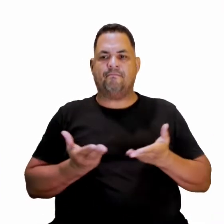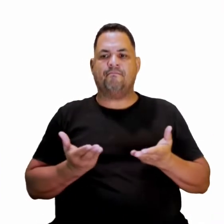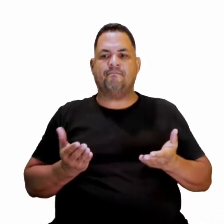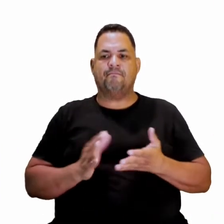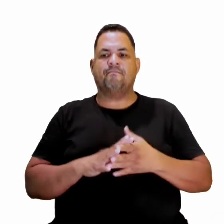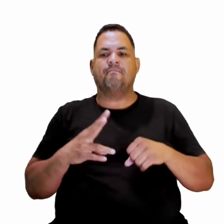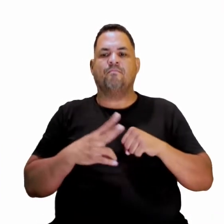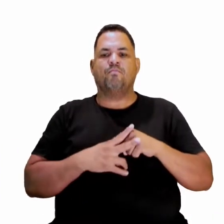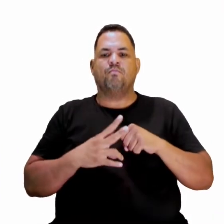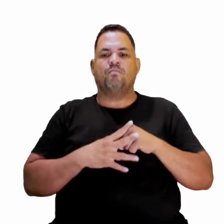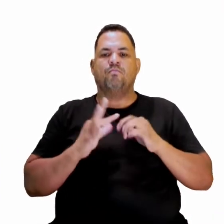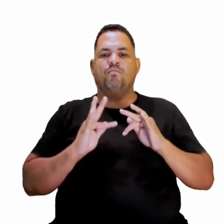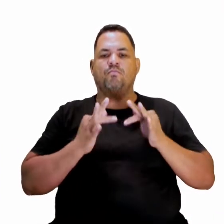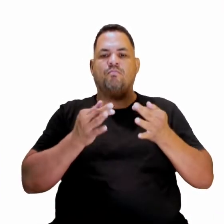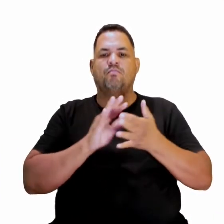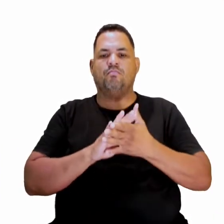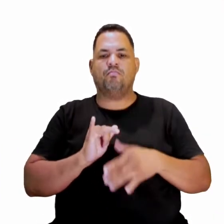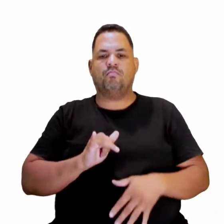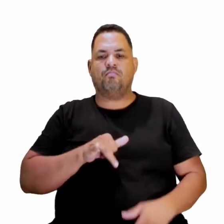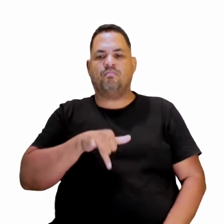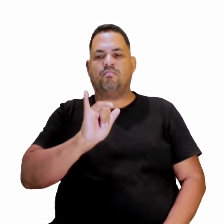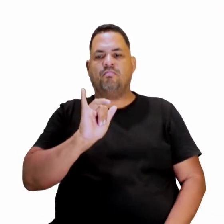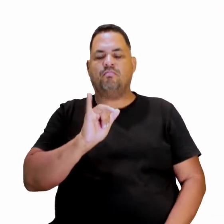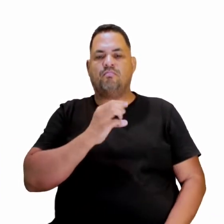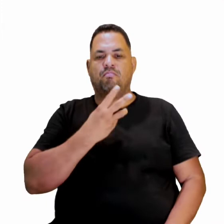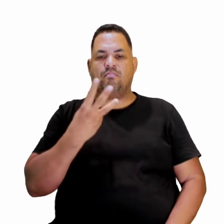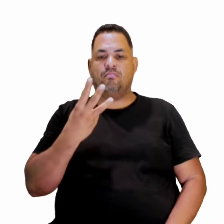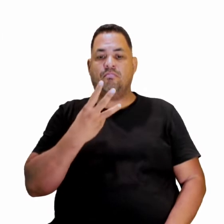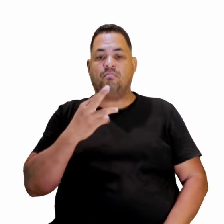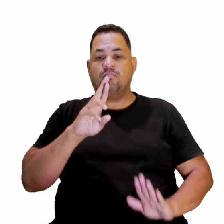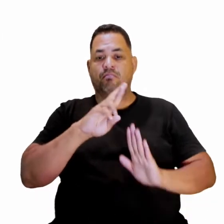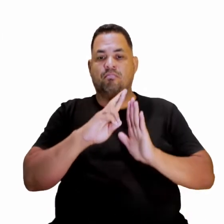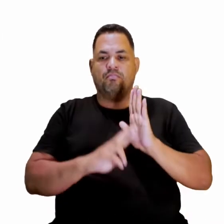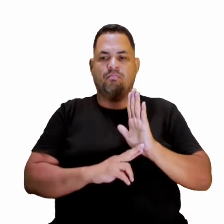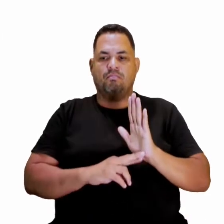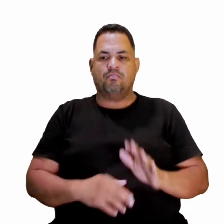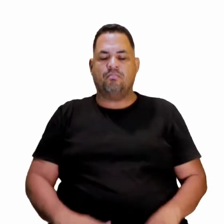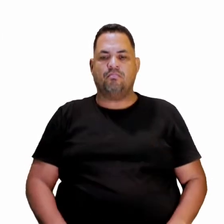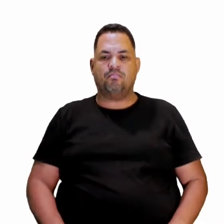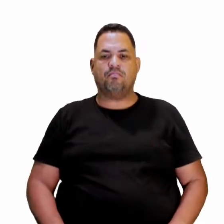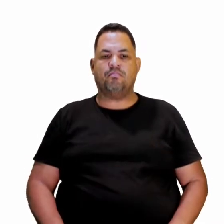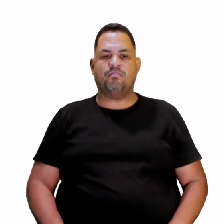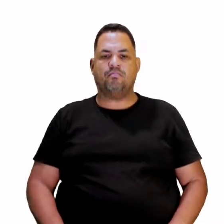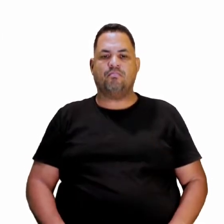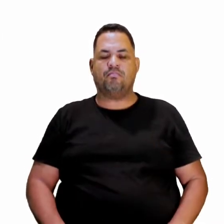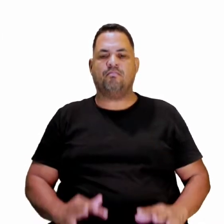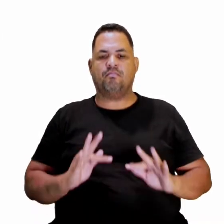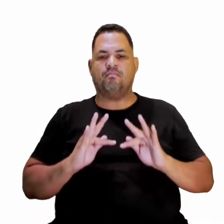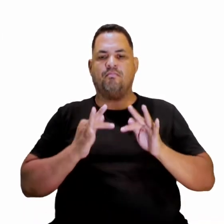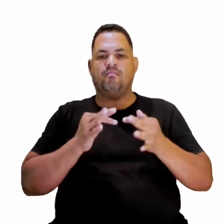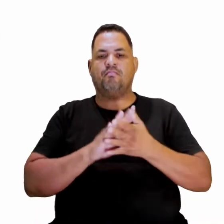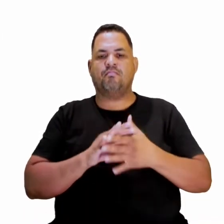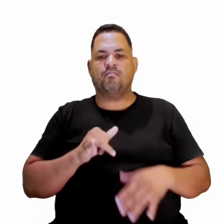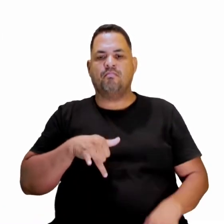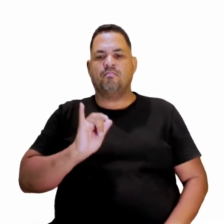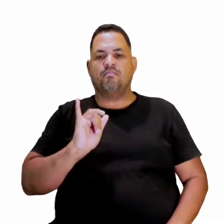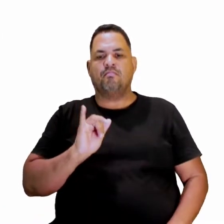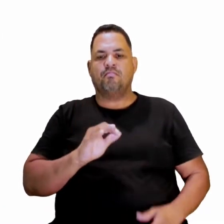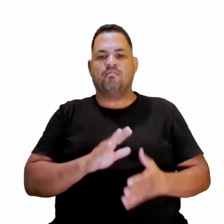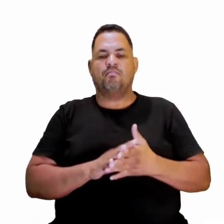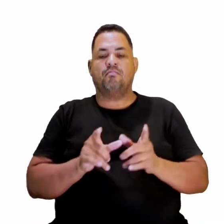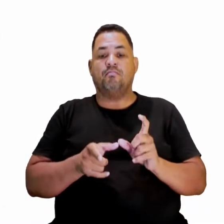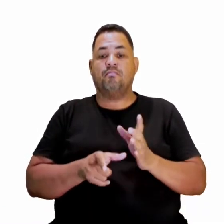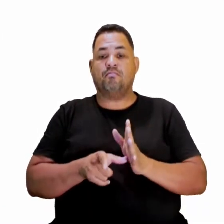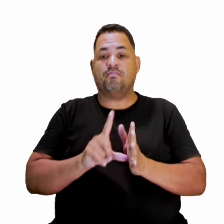verbos terminados em Y, essa é a terceira regra. Verbos terminados em Y, só que